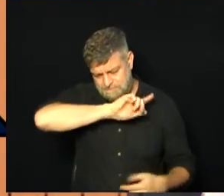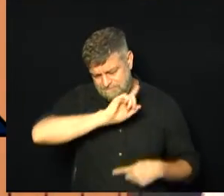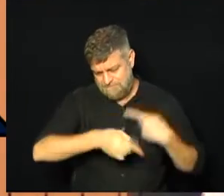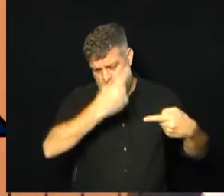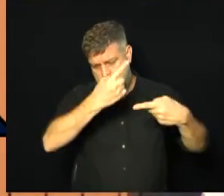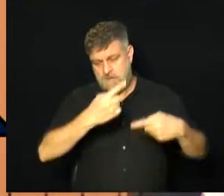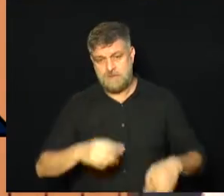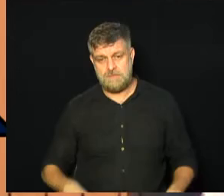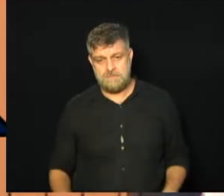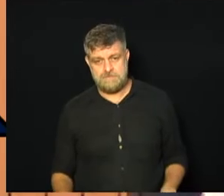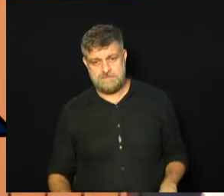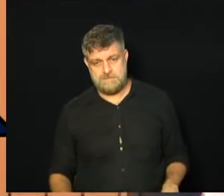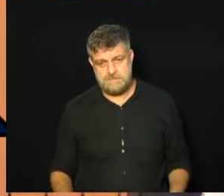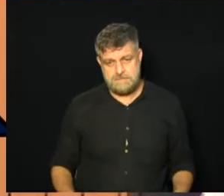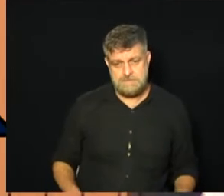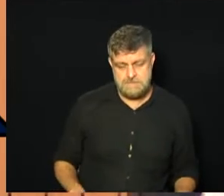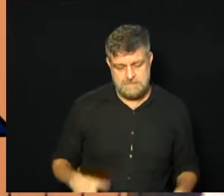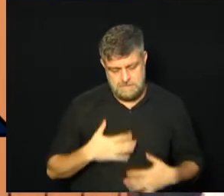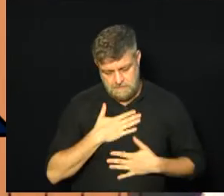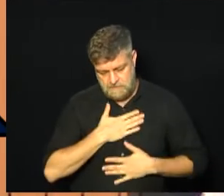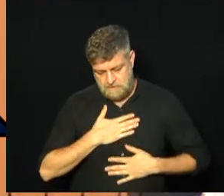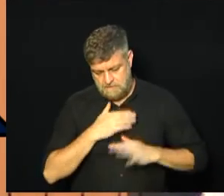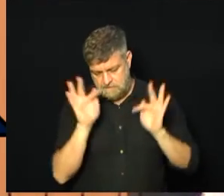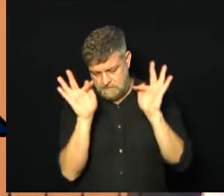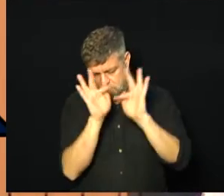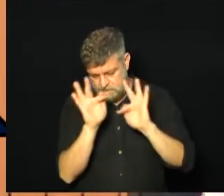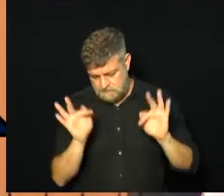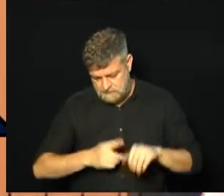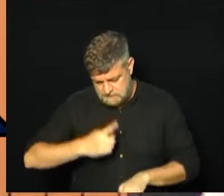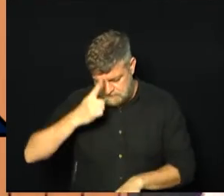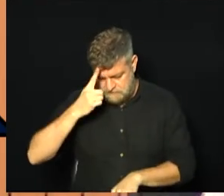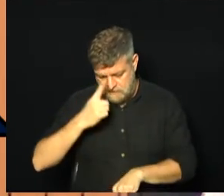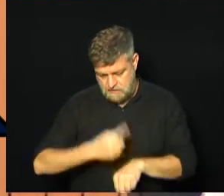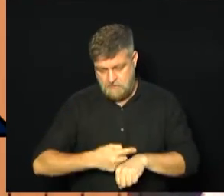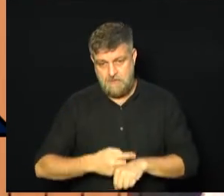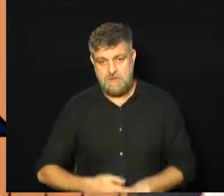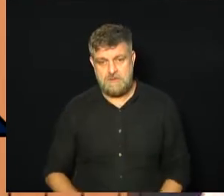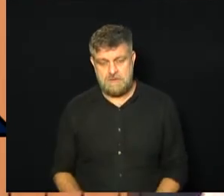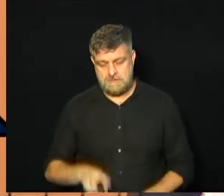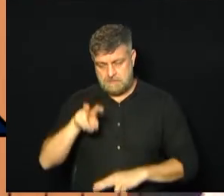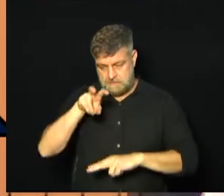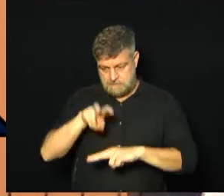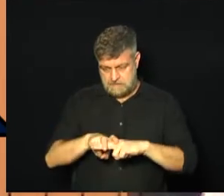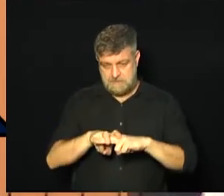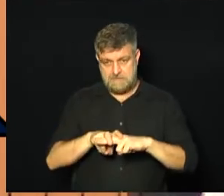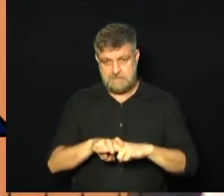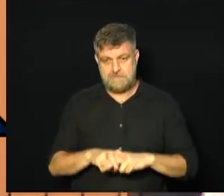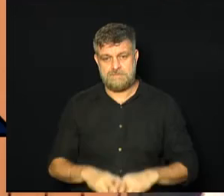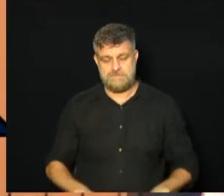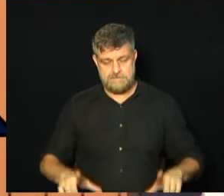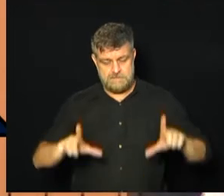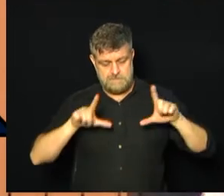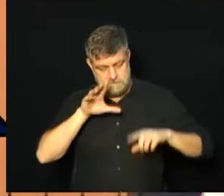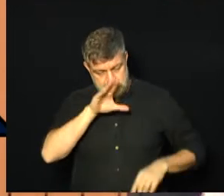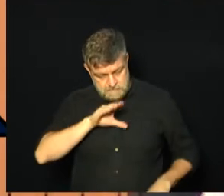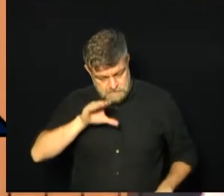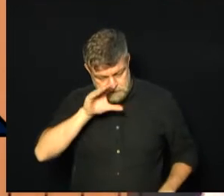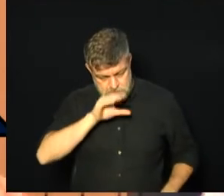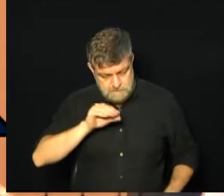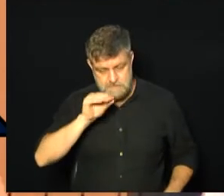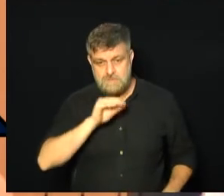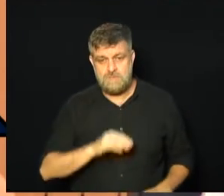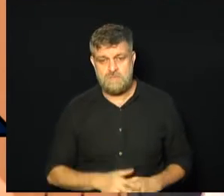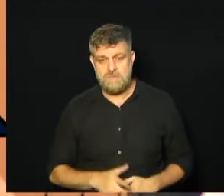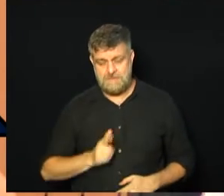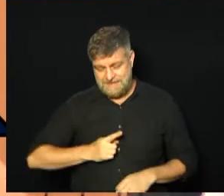para nós. Então, eu fico muito feliz, nesse momento, de estar aqui ocupando esse espaço, né, e